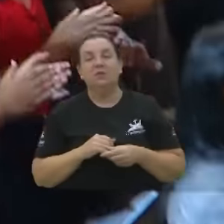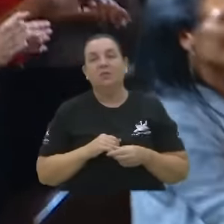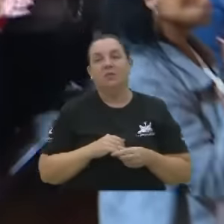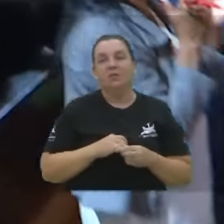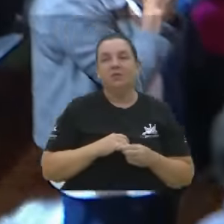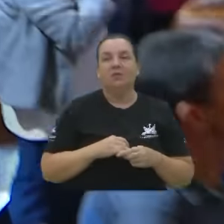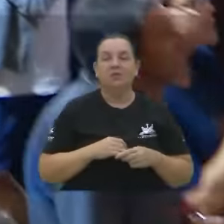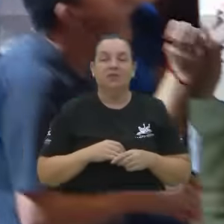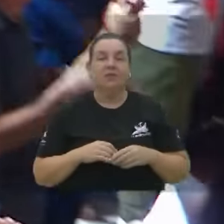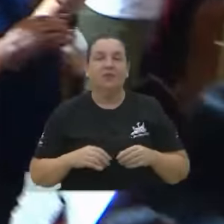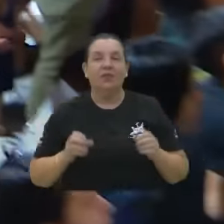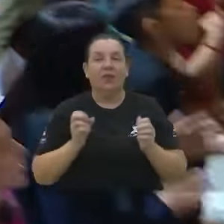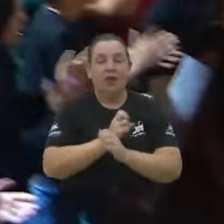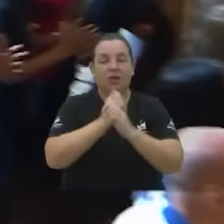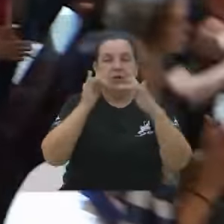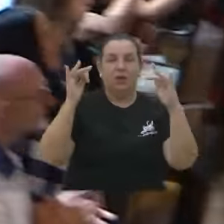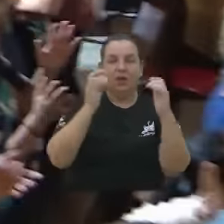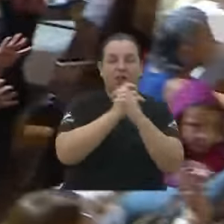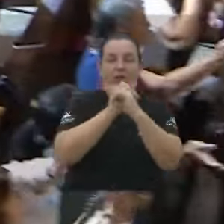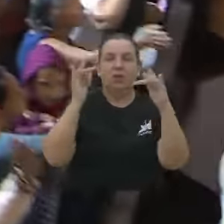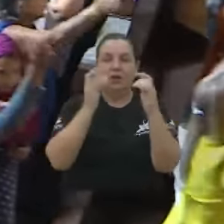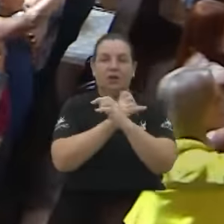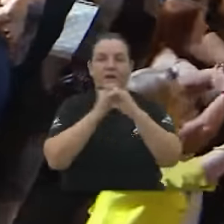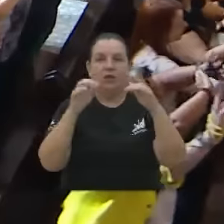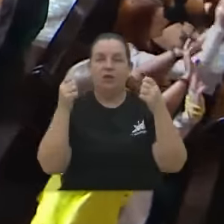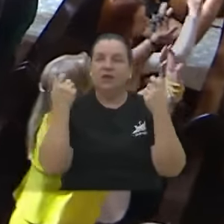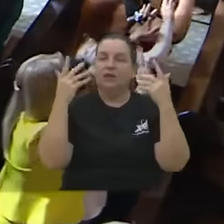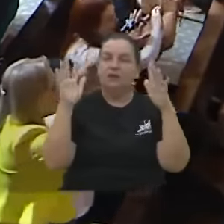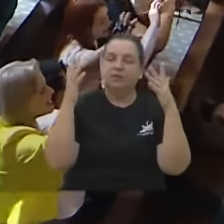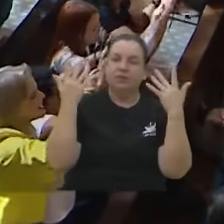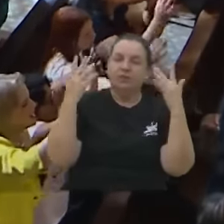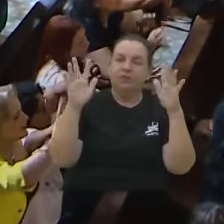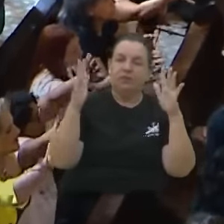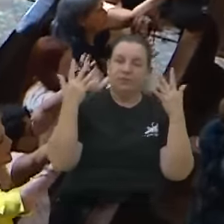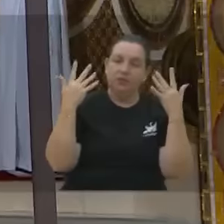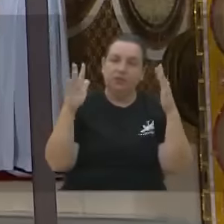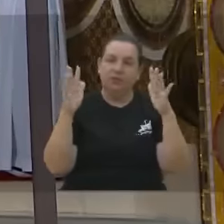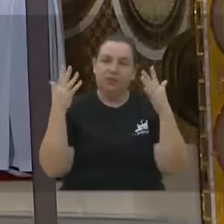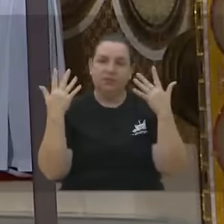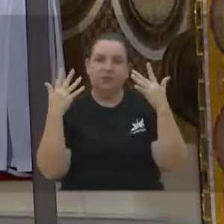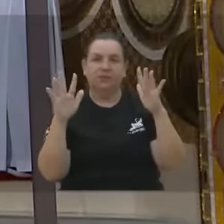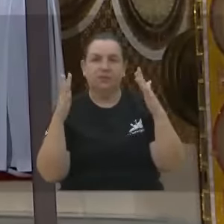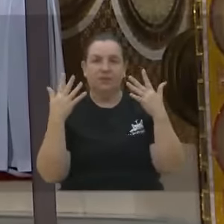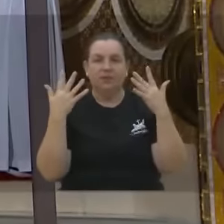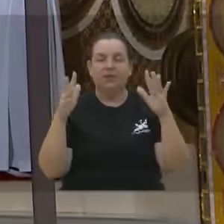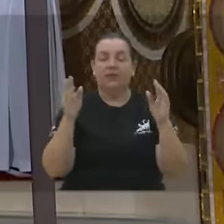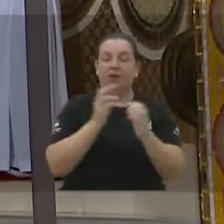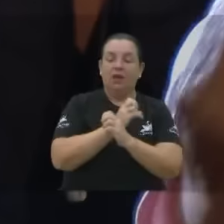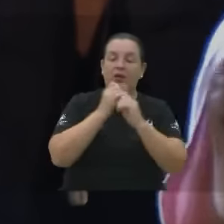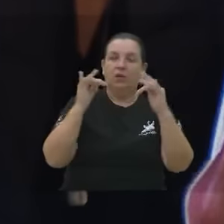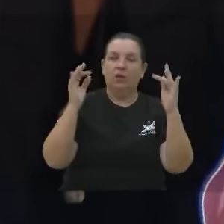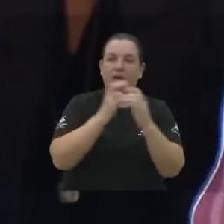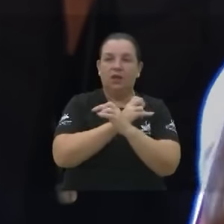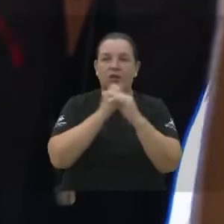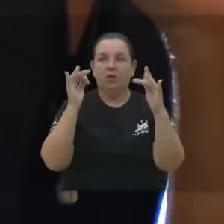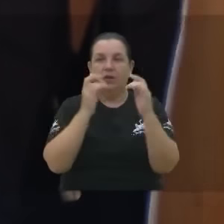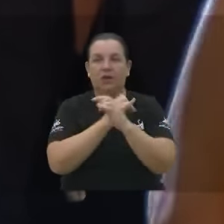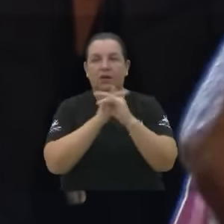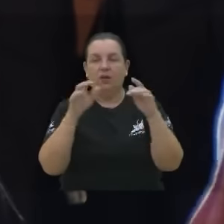esplendor. Com alegria juntos. Glória, glória, glória, aleluia, aleluia.